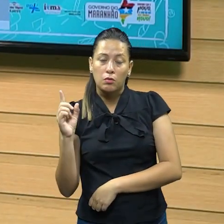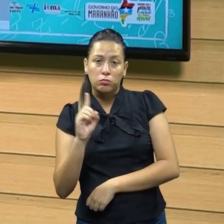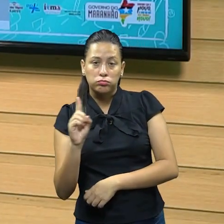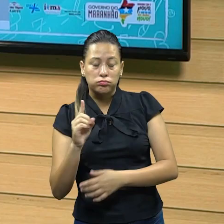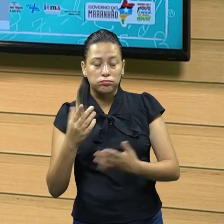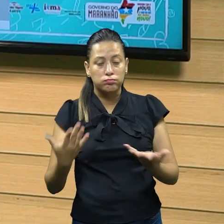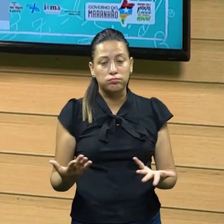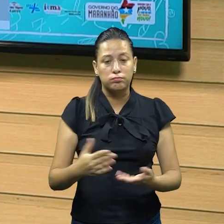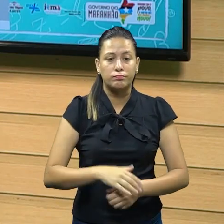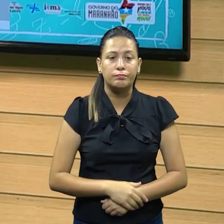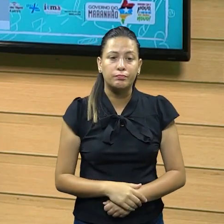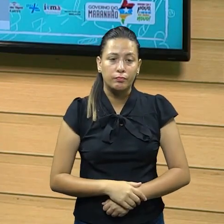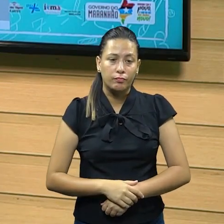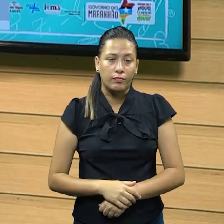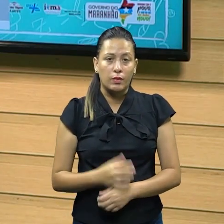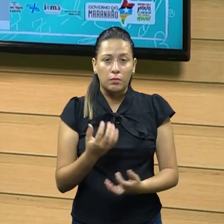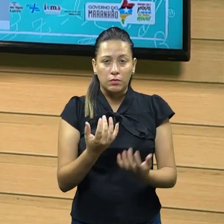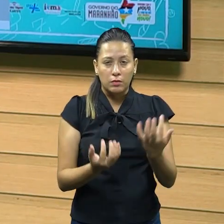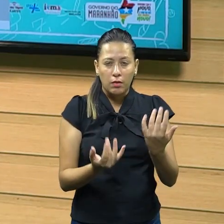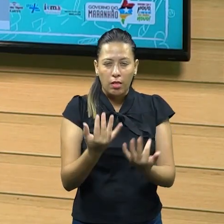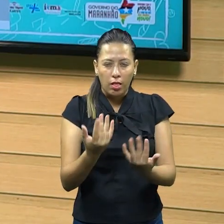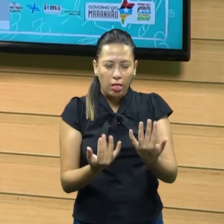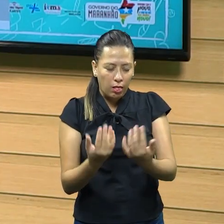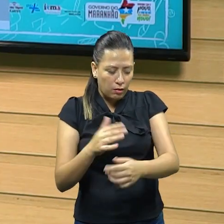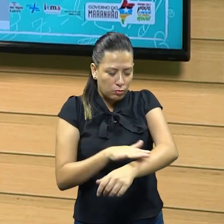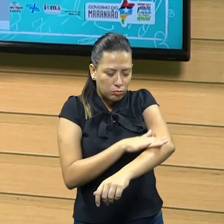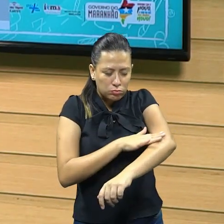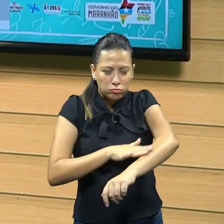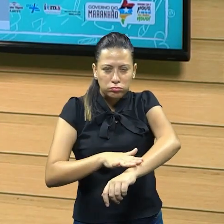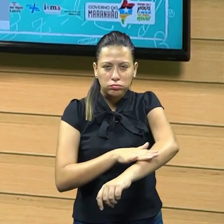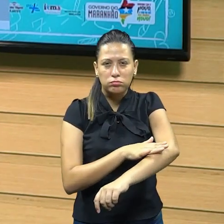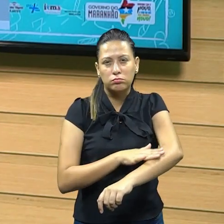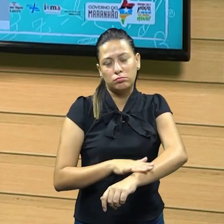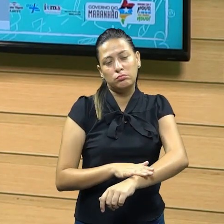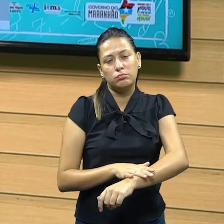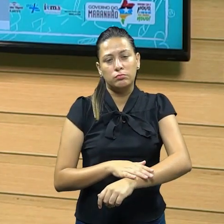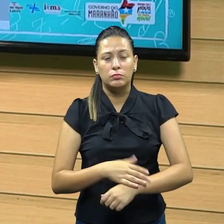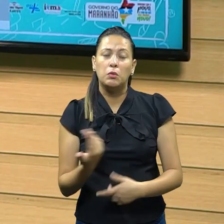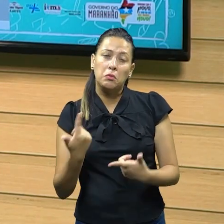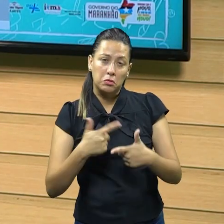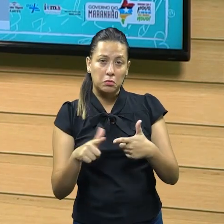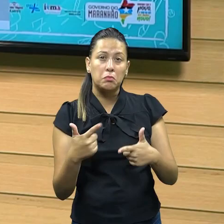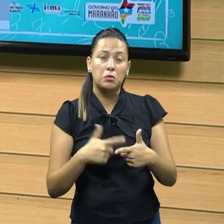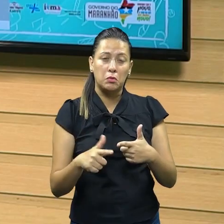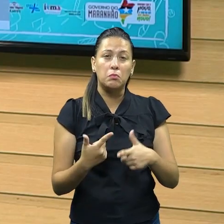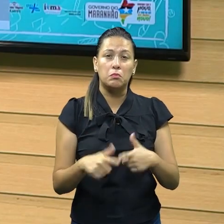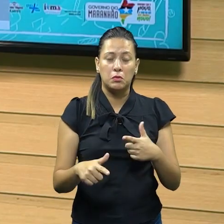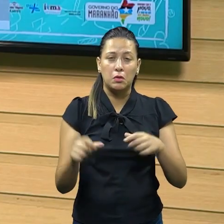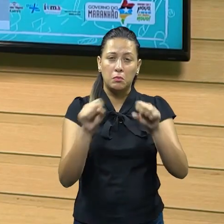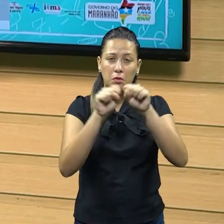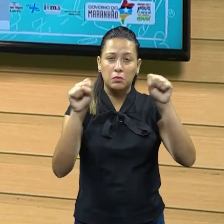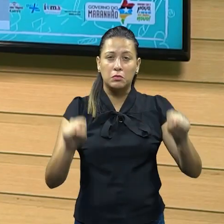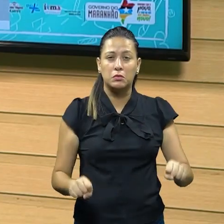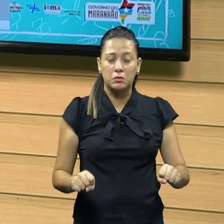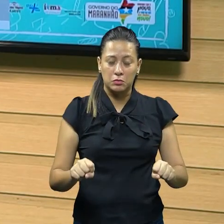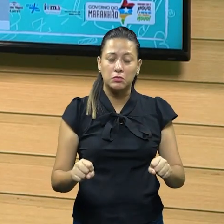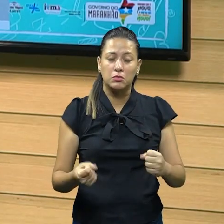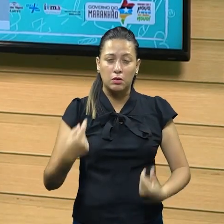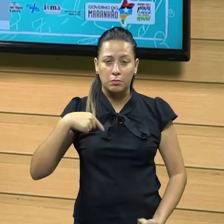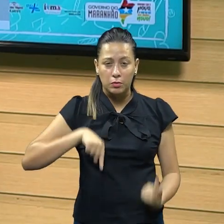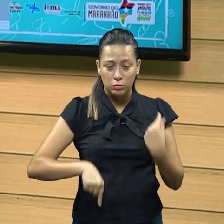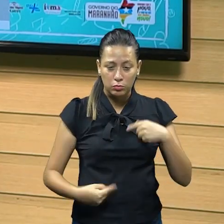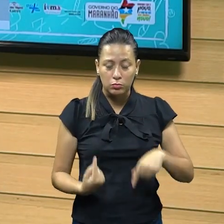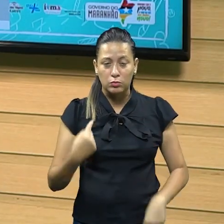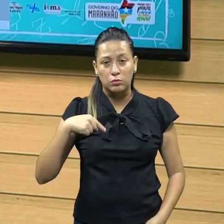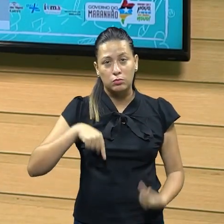queimaduras, ela pode também ter problemas do sistema circulatório, tá? E depende do quê? Da passagem